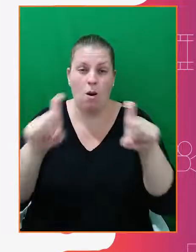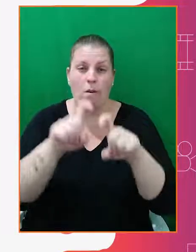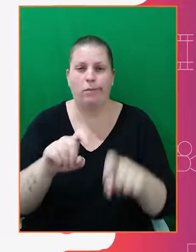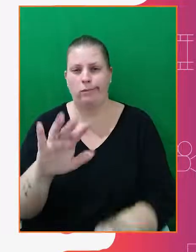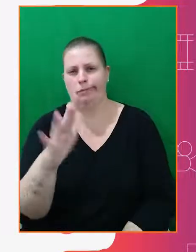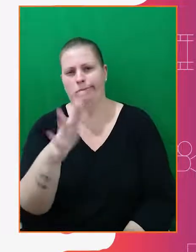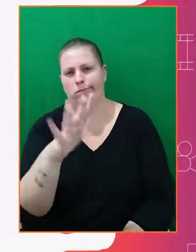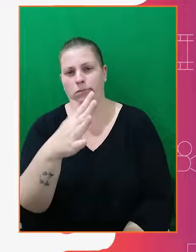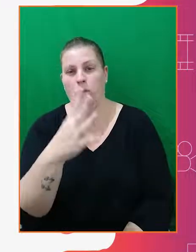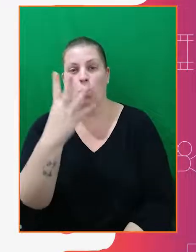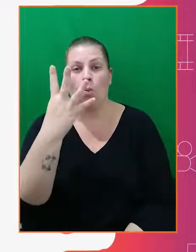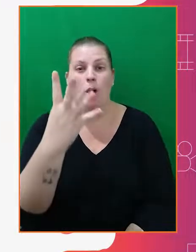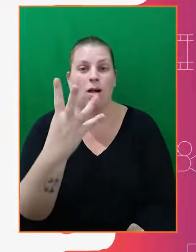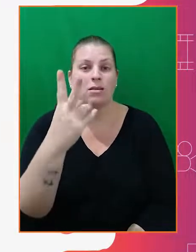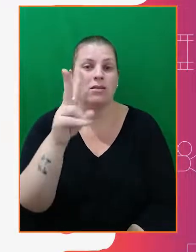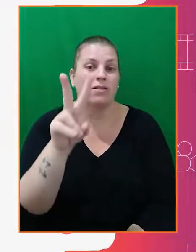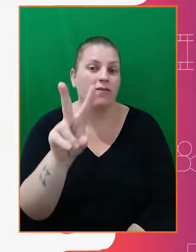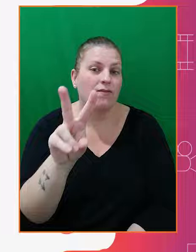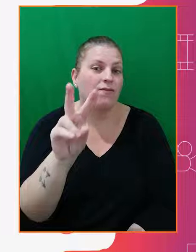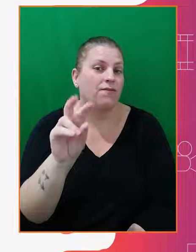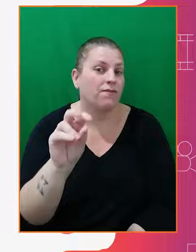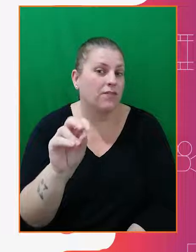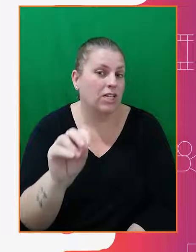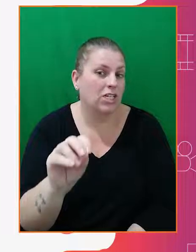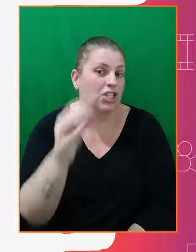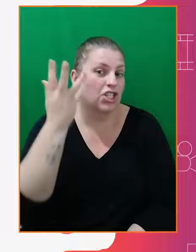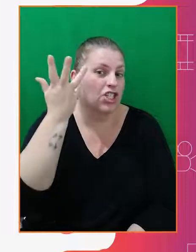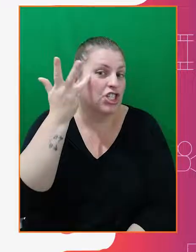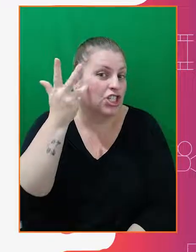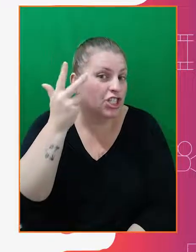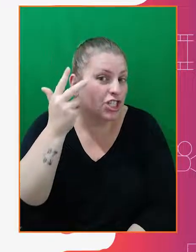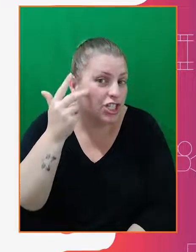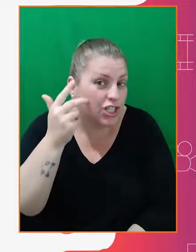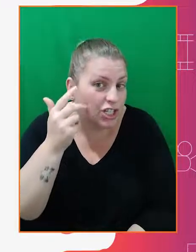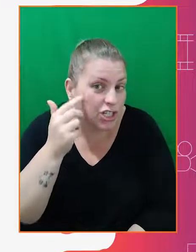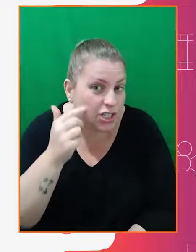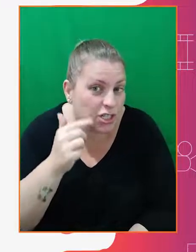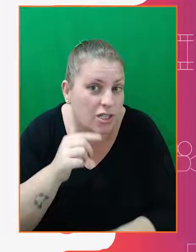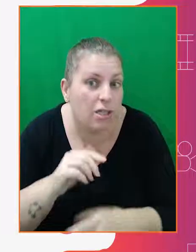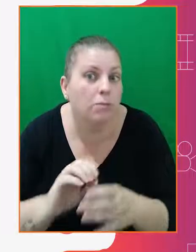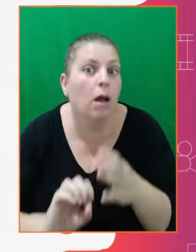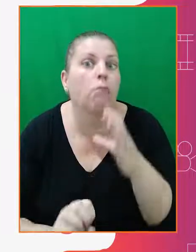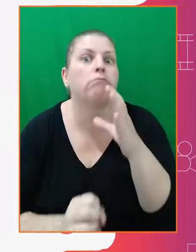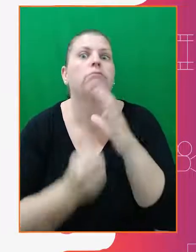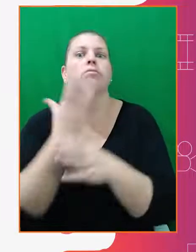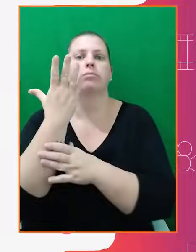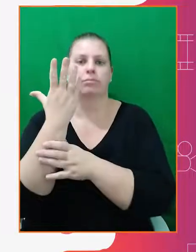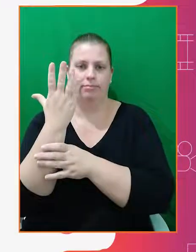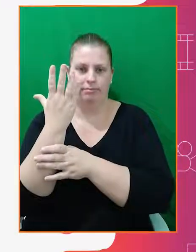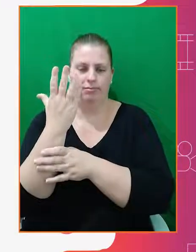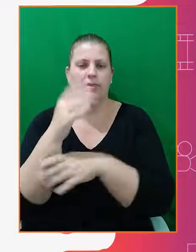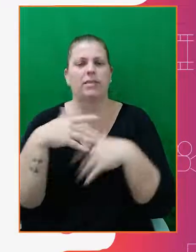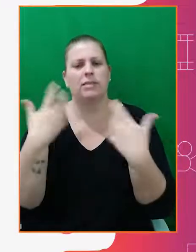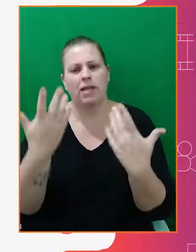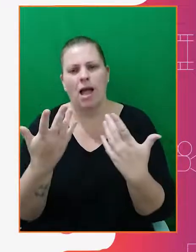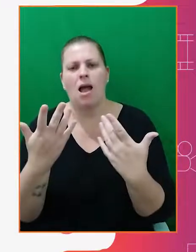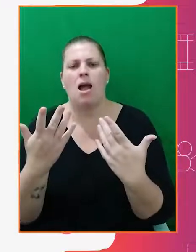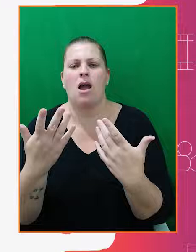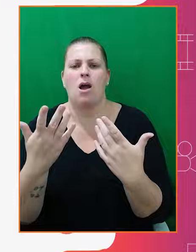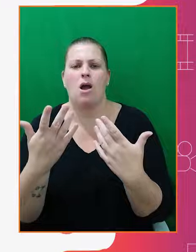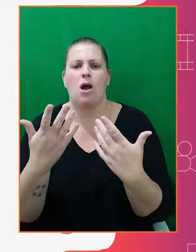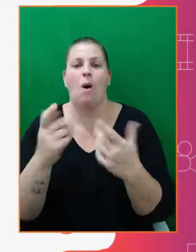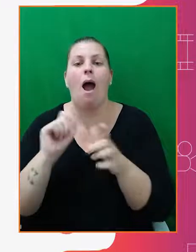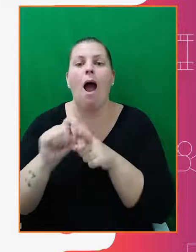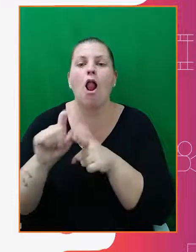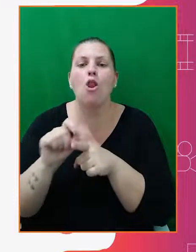computador, o filme demoraria 420 dias para ser renderizado, para ser tornado, para ser feito. Então por isso é muito